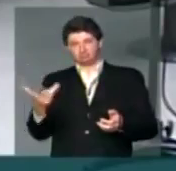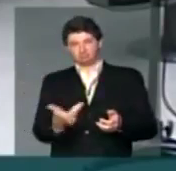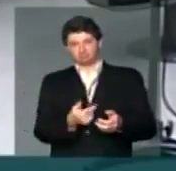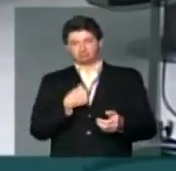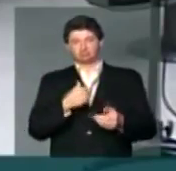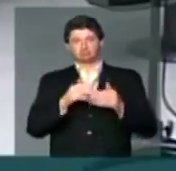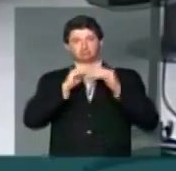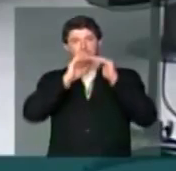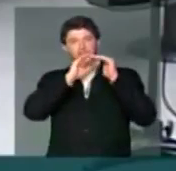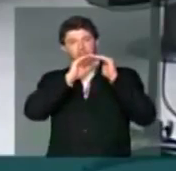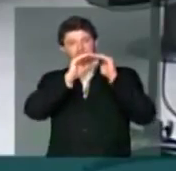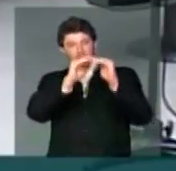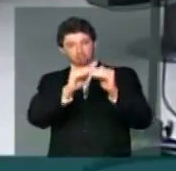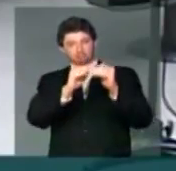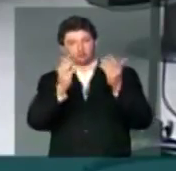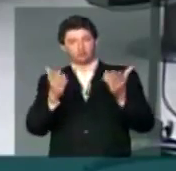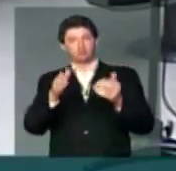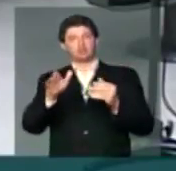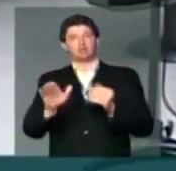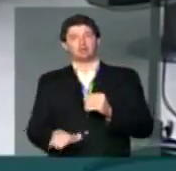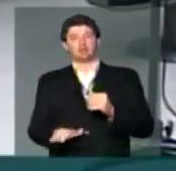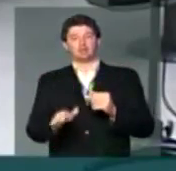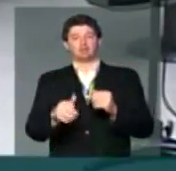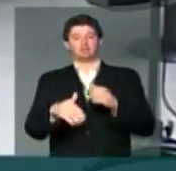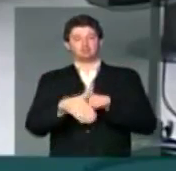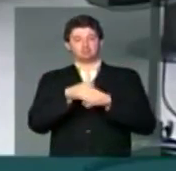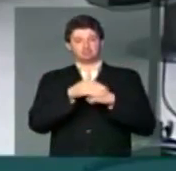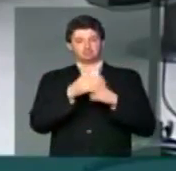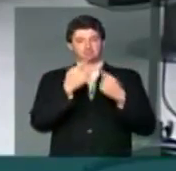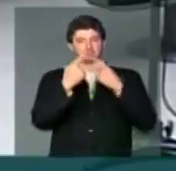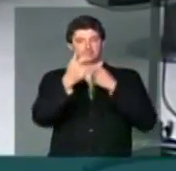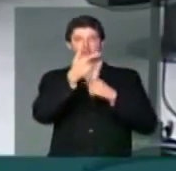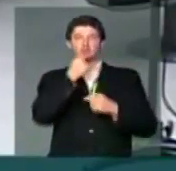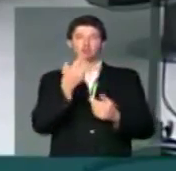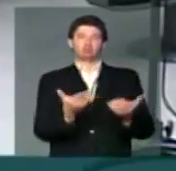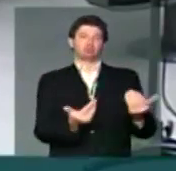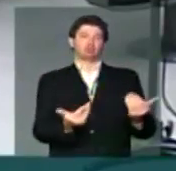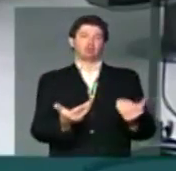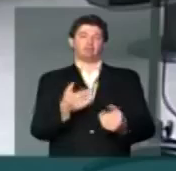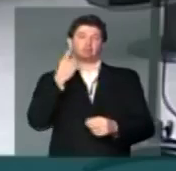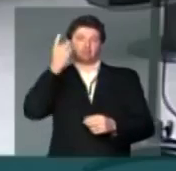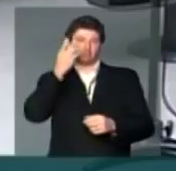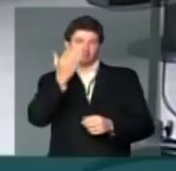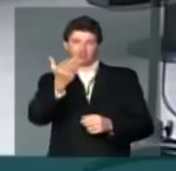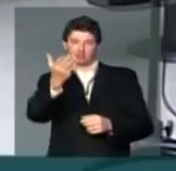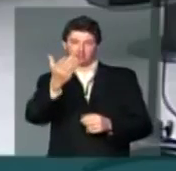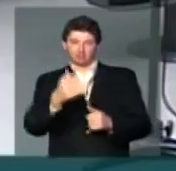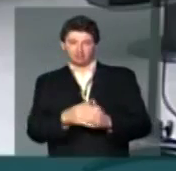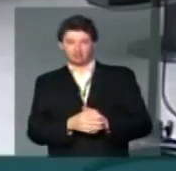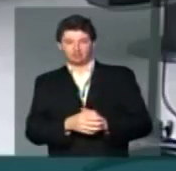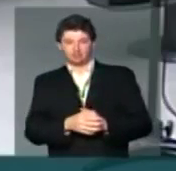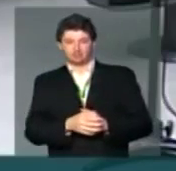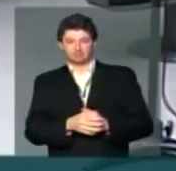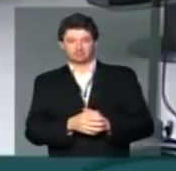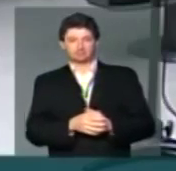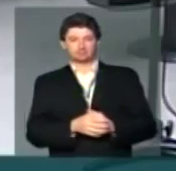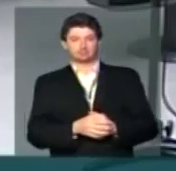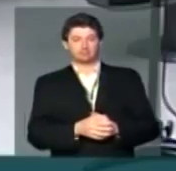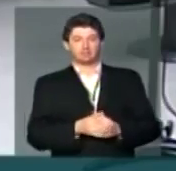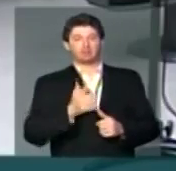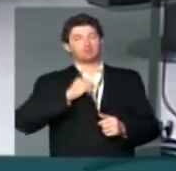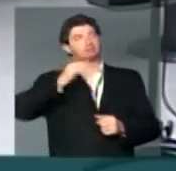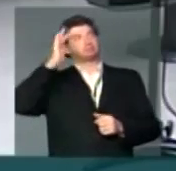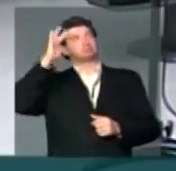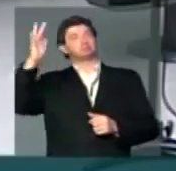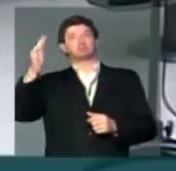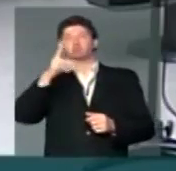poder me dirigir nessa tarde de segunda-feira a esse jovem deputado, a esse jovem que tem tantos